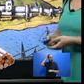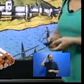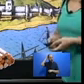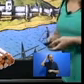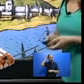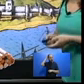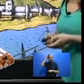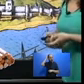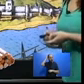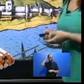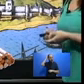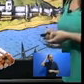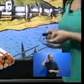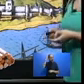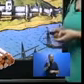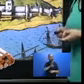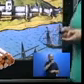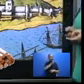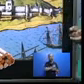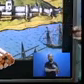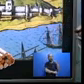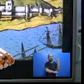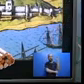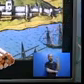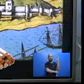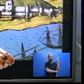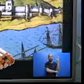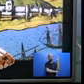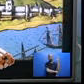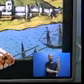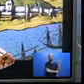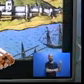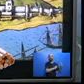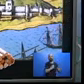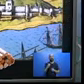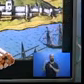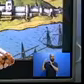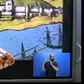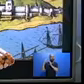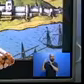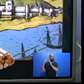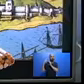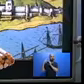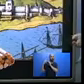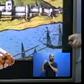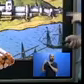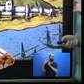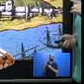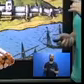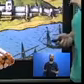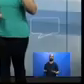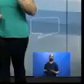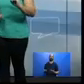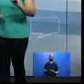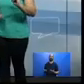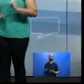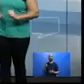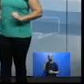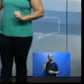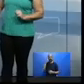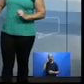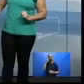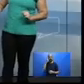por extrair e transportar o pau-brasil. Pensa, pessoal, tanto que esses índios foram obrigados a